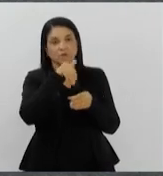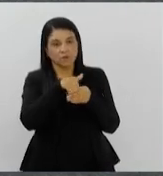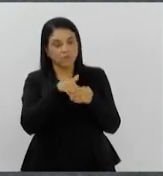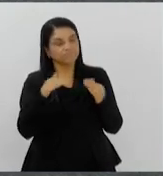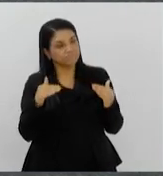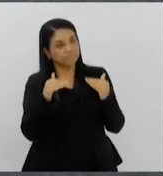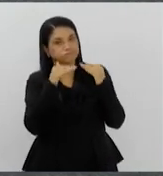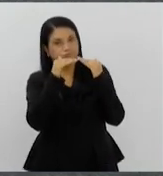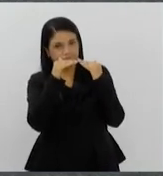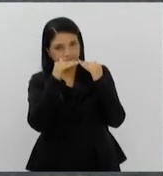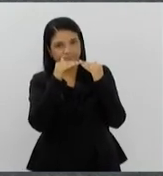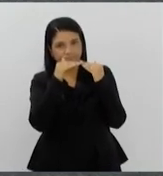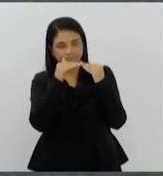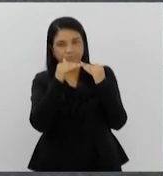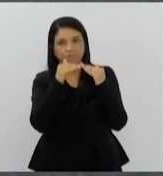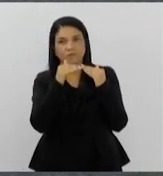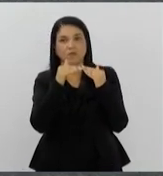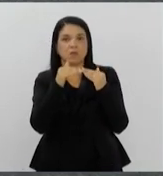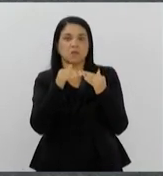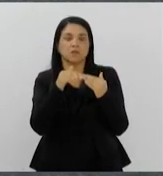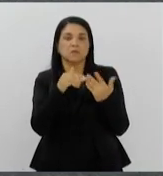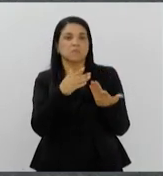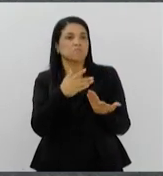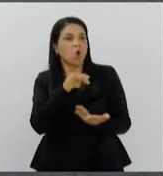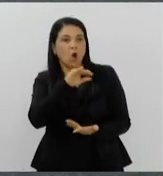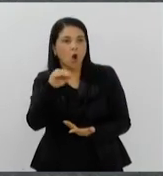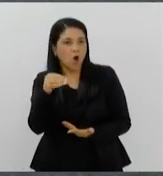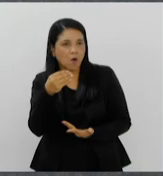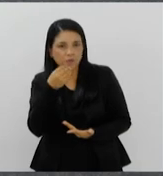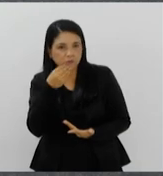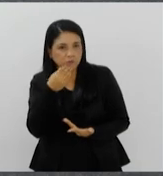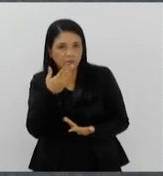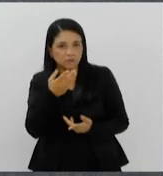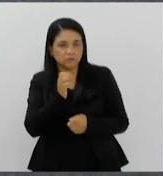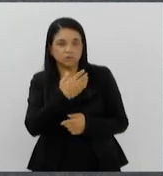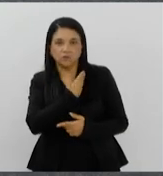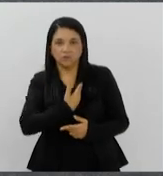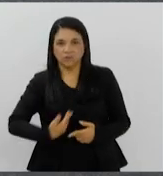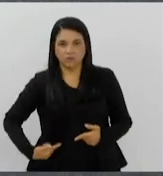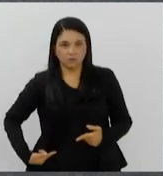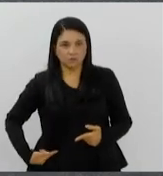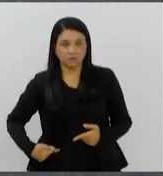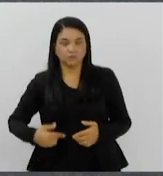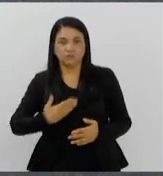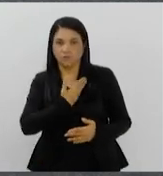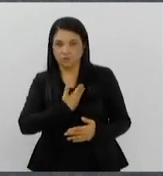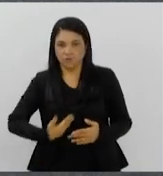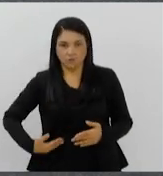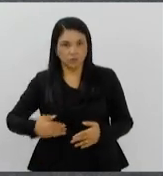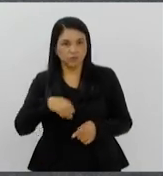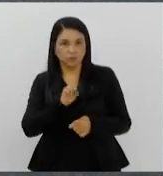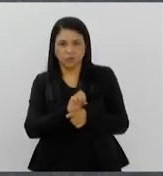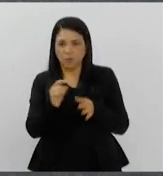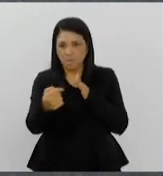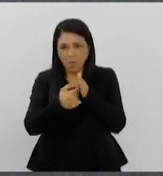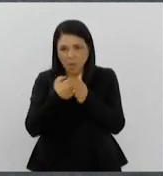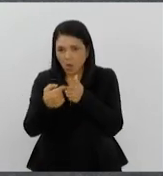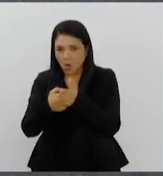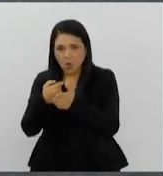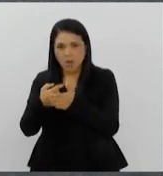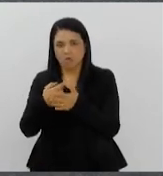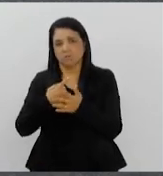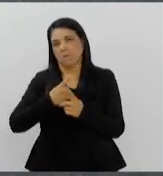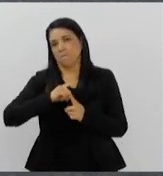favoravelmente e não me parece que haja oportunidade para o governo do Estado fazer qualquer questionamento e vetar